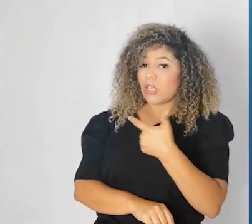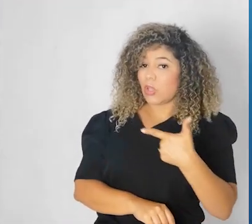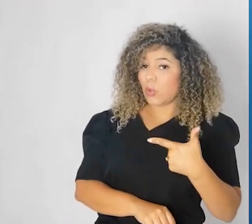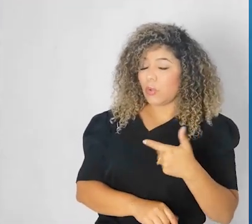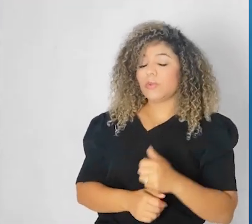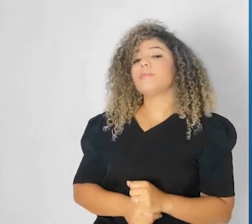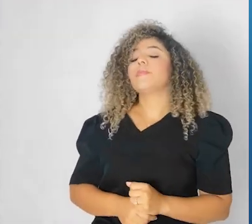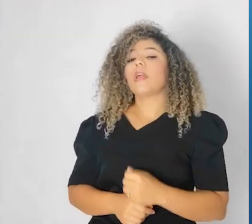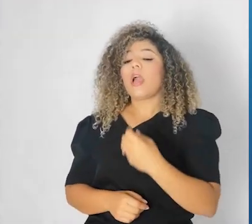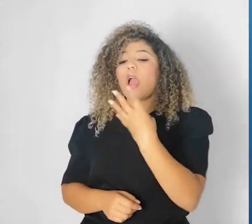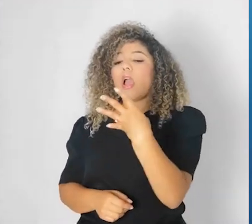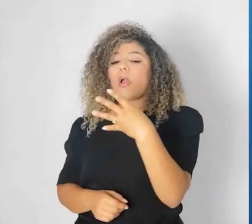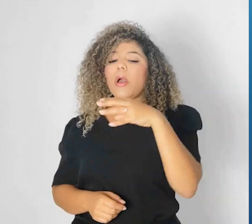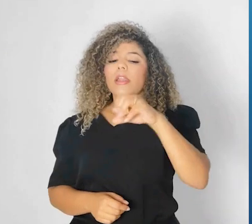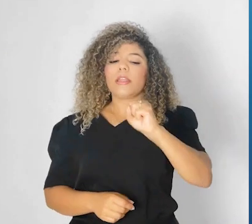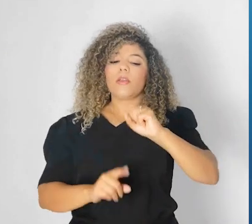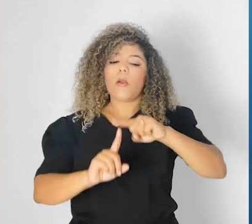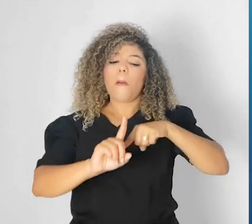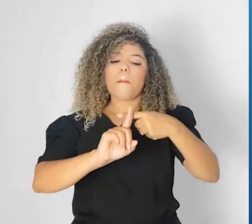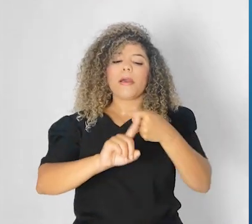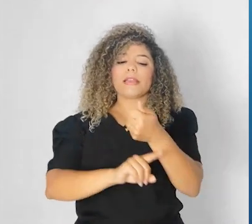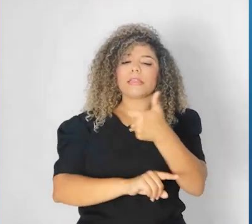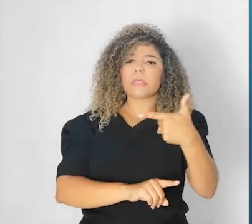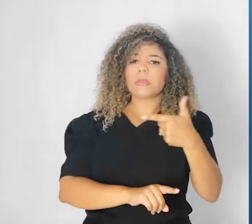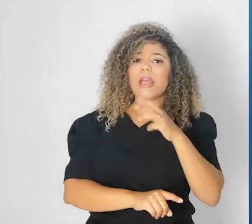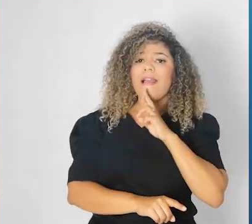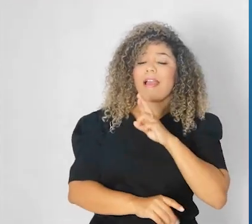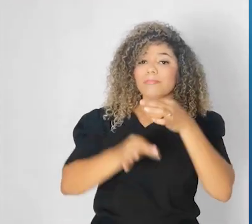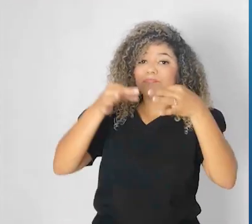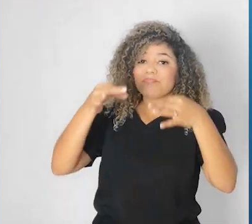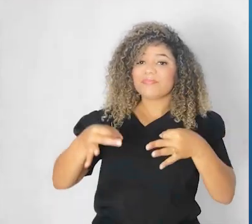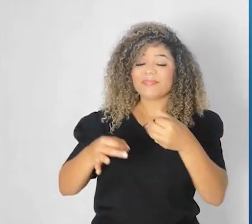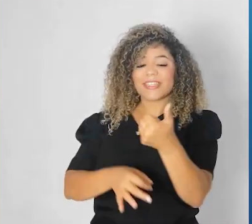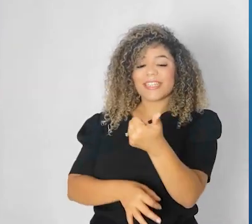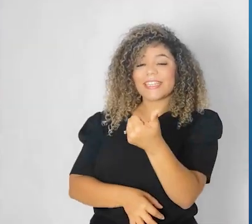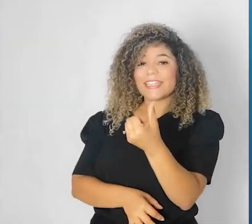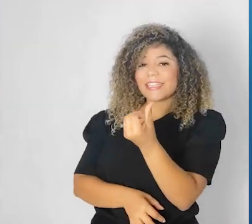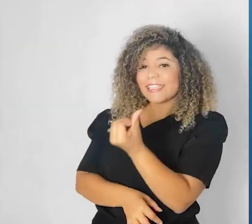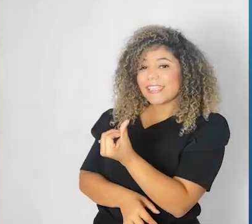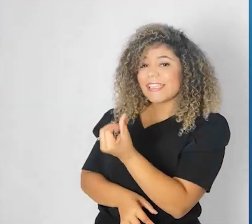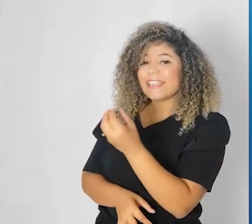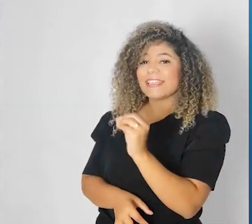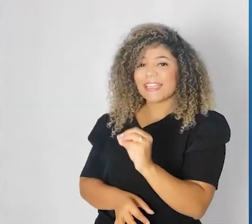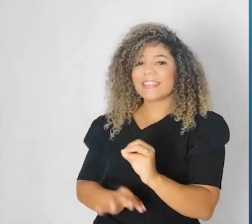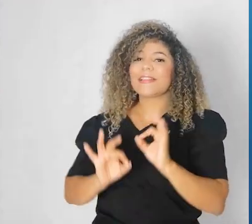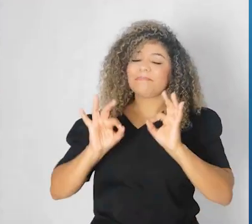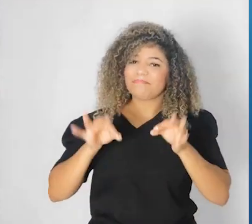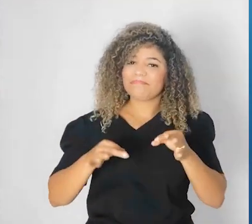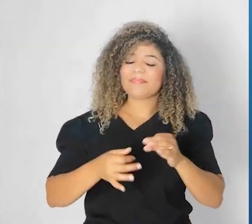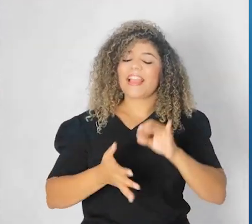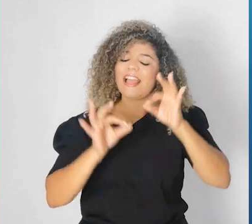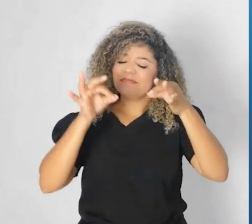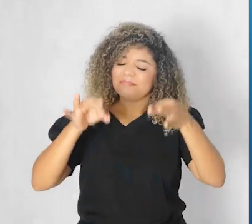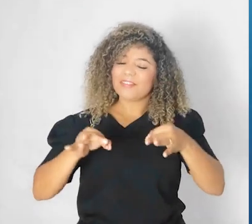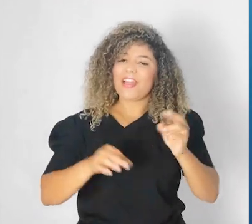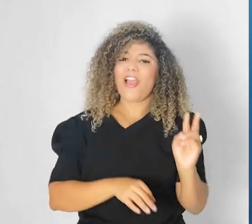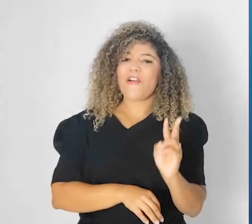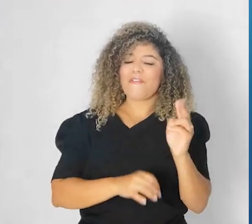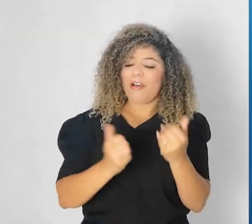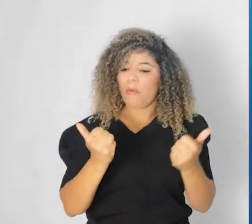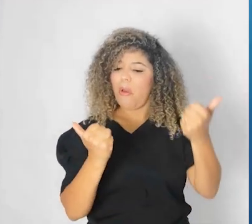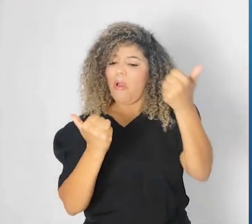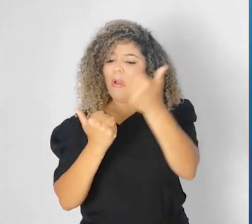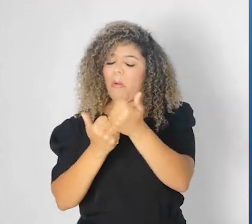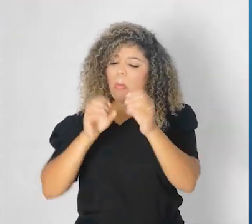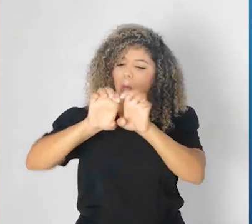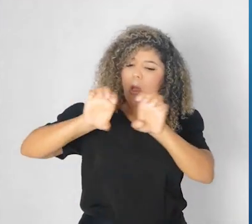48 mais 12, 60. Então, 60 igual a 60, sim. Esses valores, eles verificam na